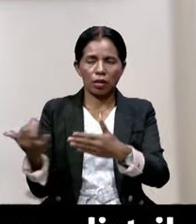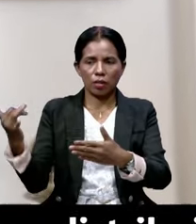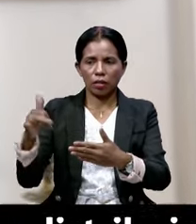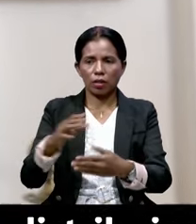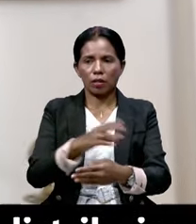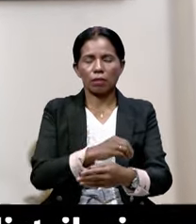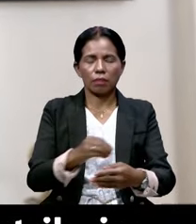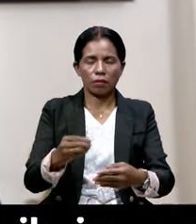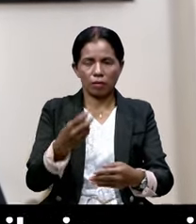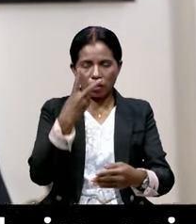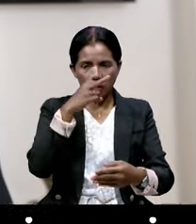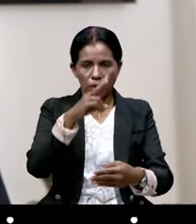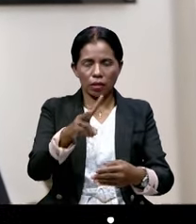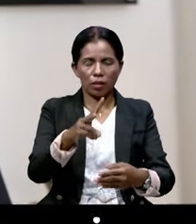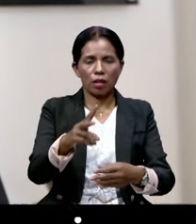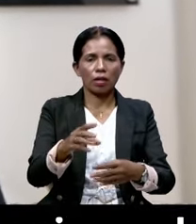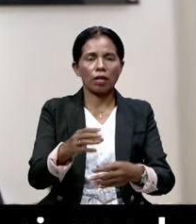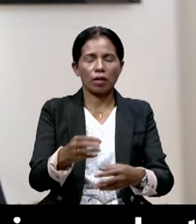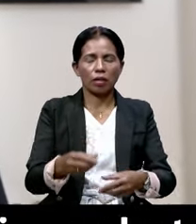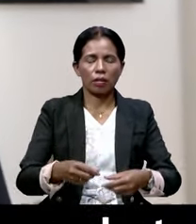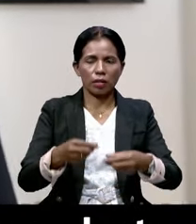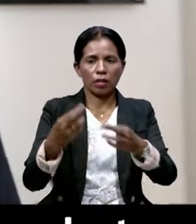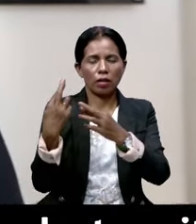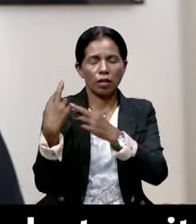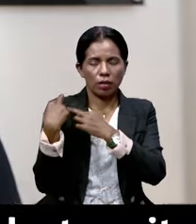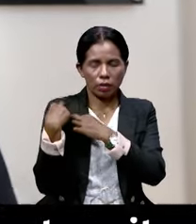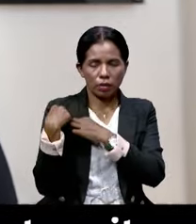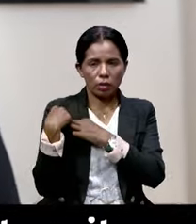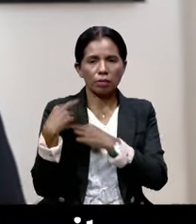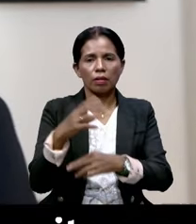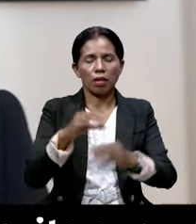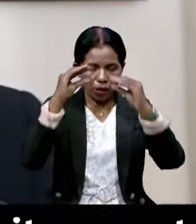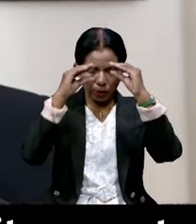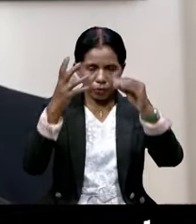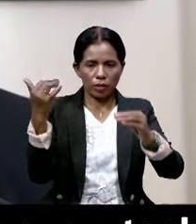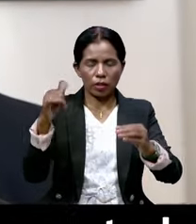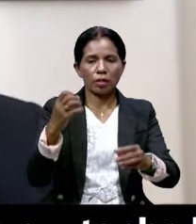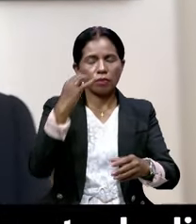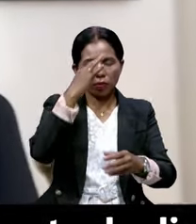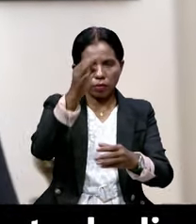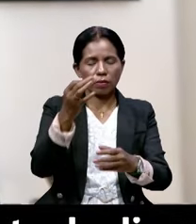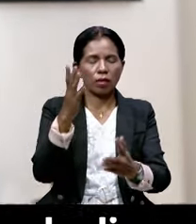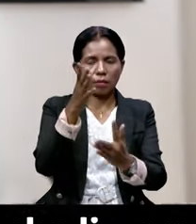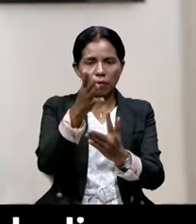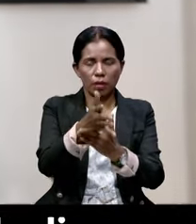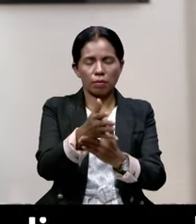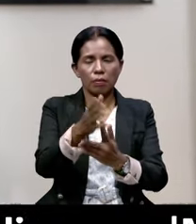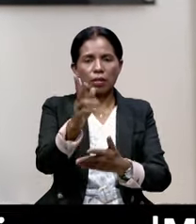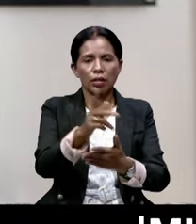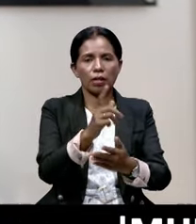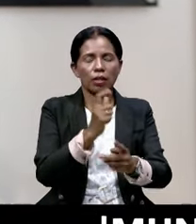a reinserção social, para tu educar será, ou não é, será a vela também vai a prática criminal, será